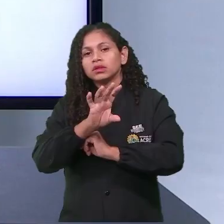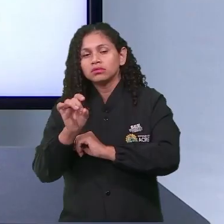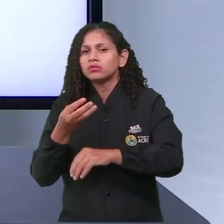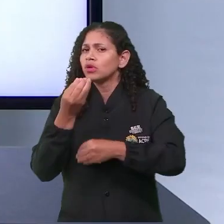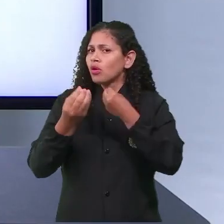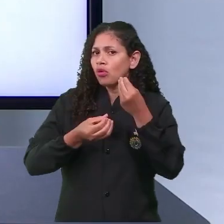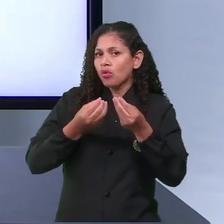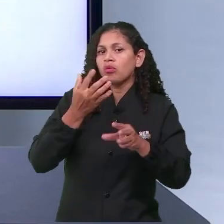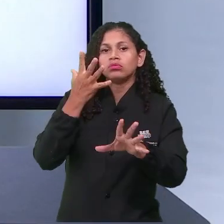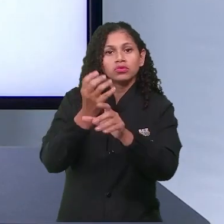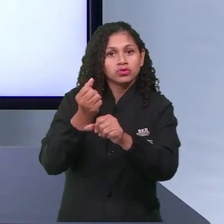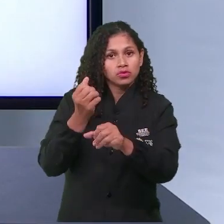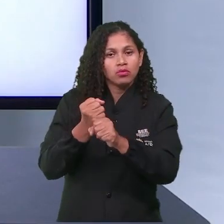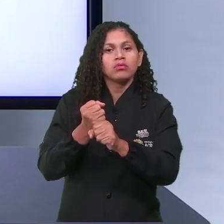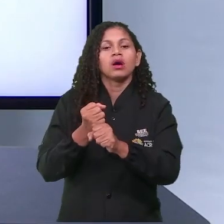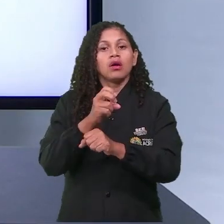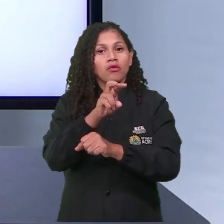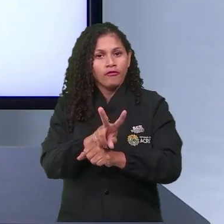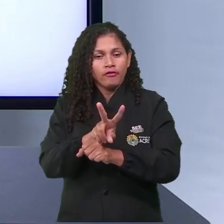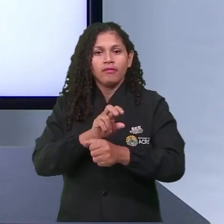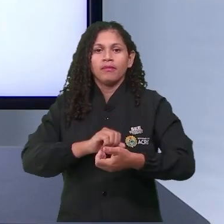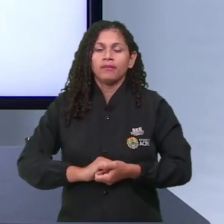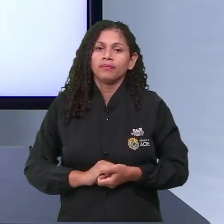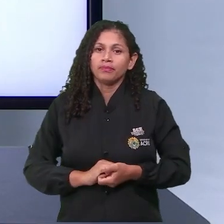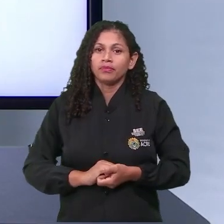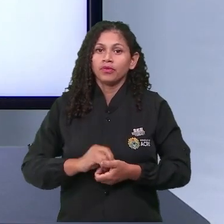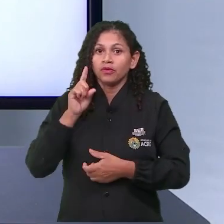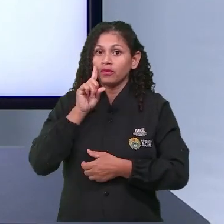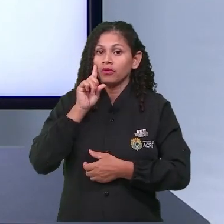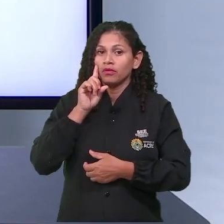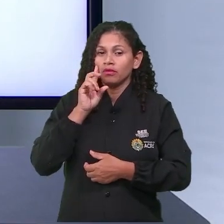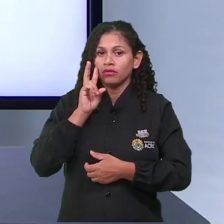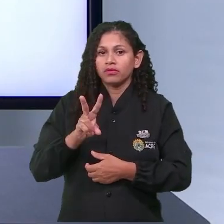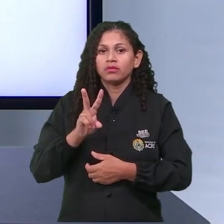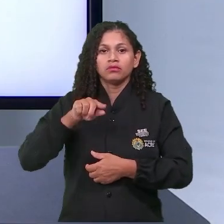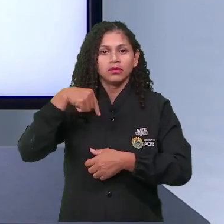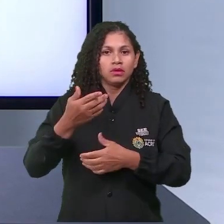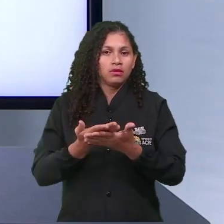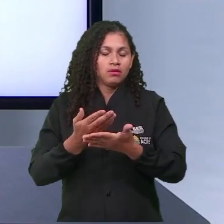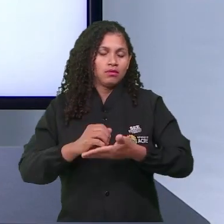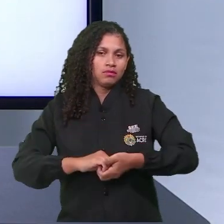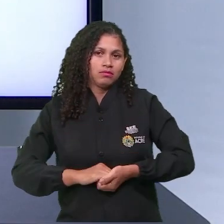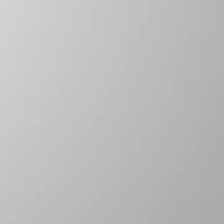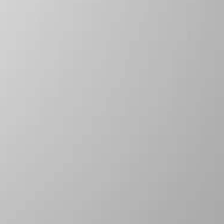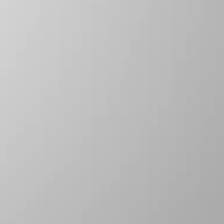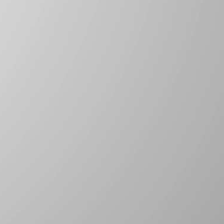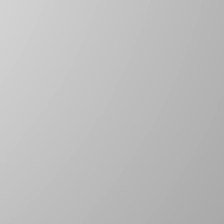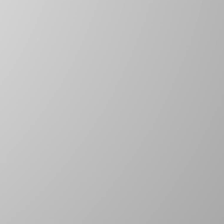e dizendo como que nós podemos calcular o seu volume. Tudo bem? Nos vemos na próxima aula.